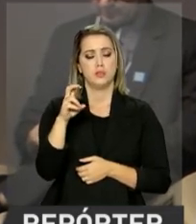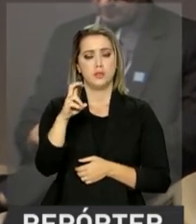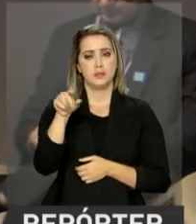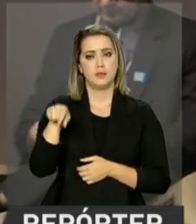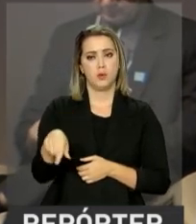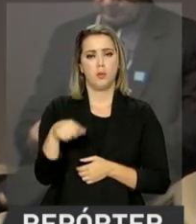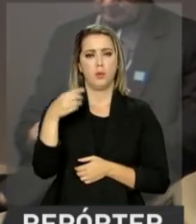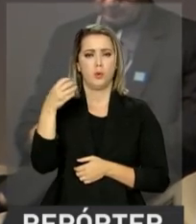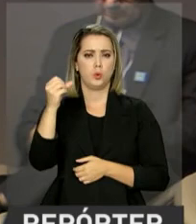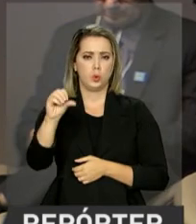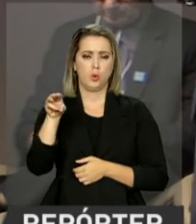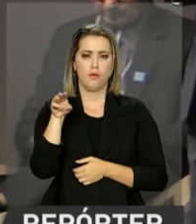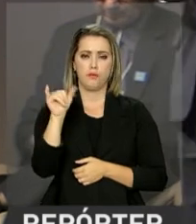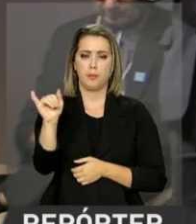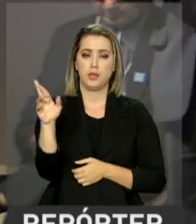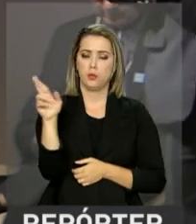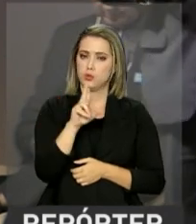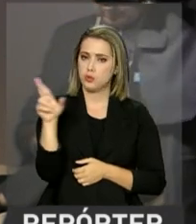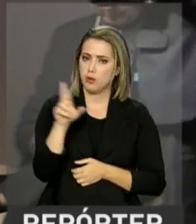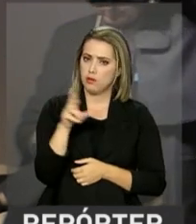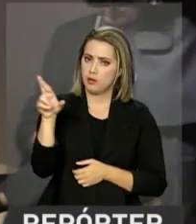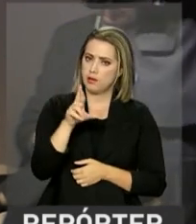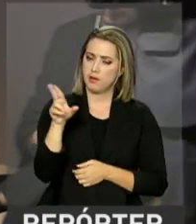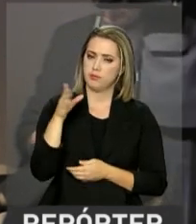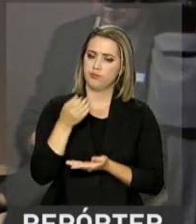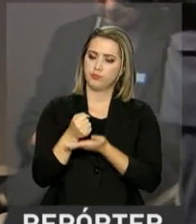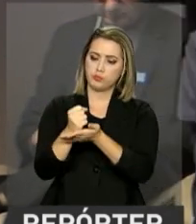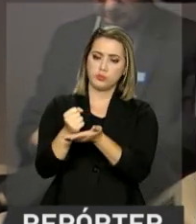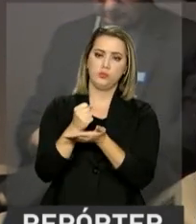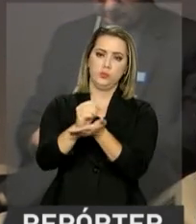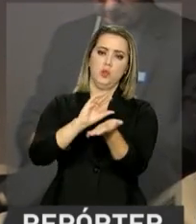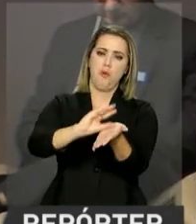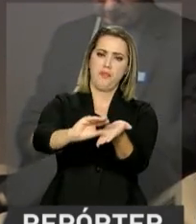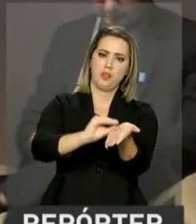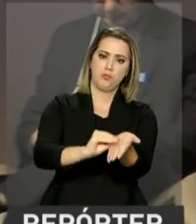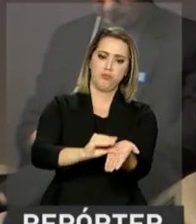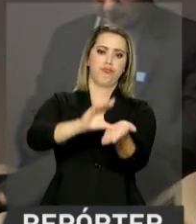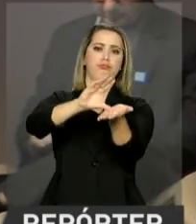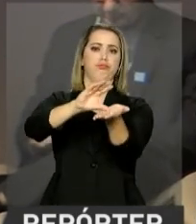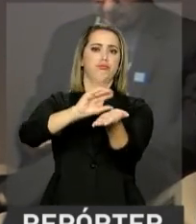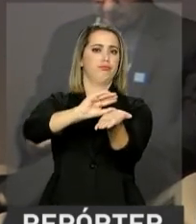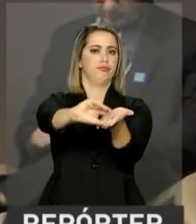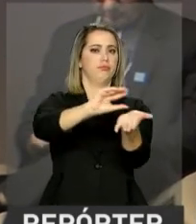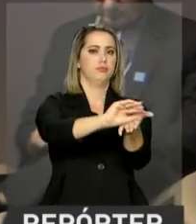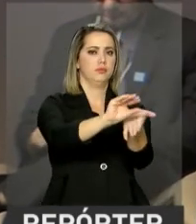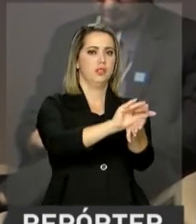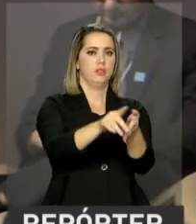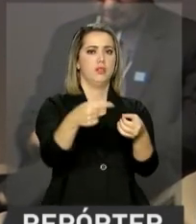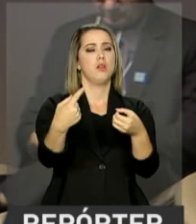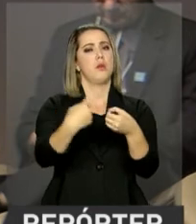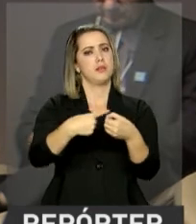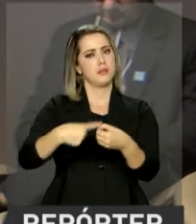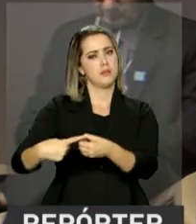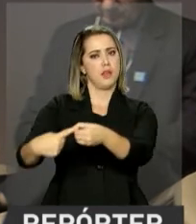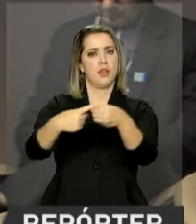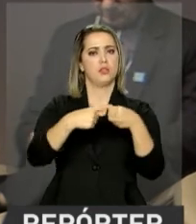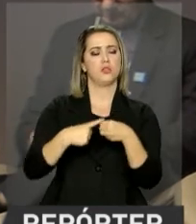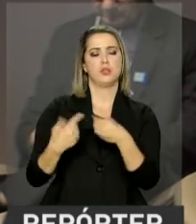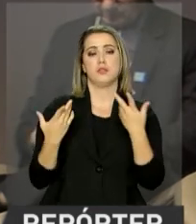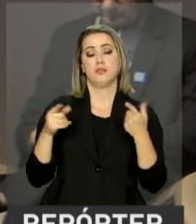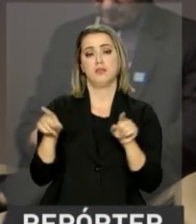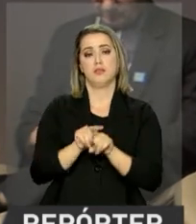5,9 bilhões de recursos à disposição para acesso dos municípios do